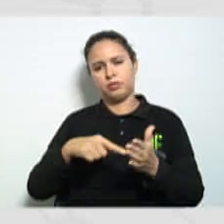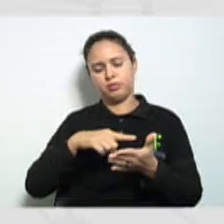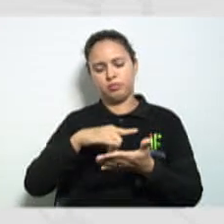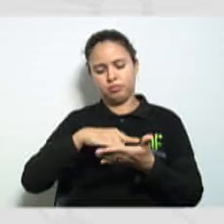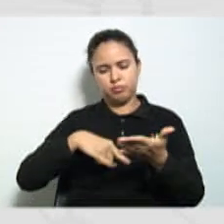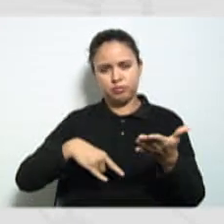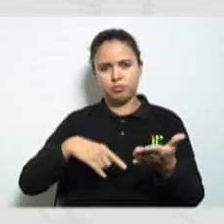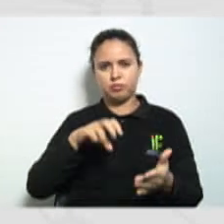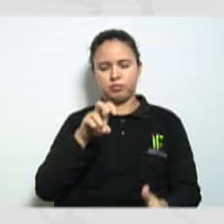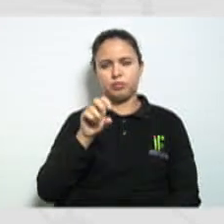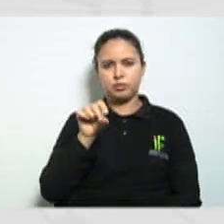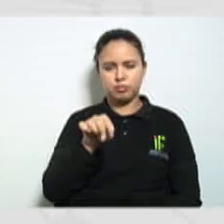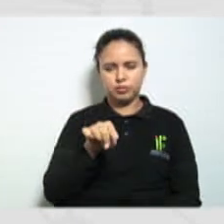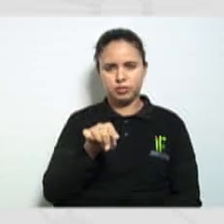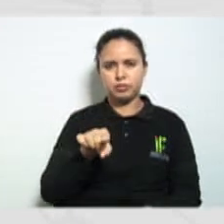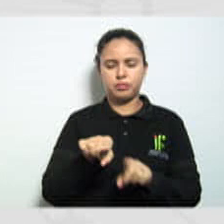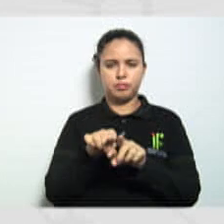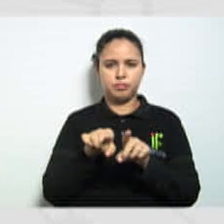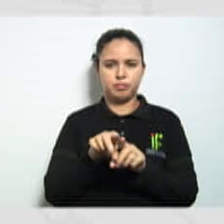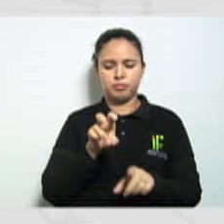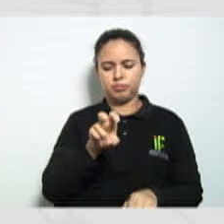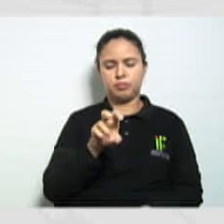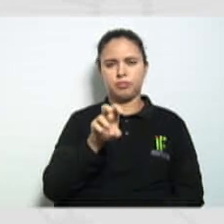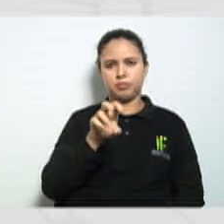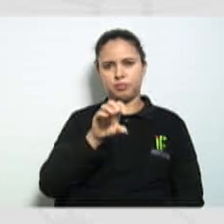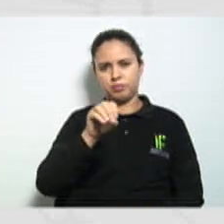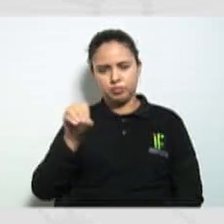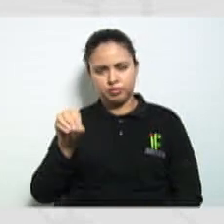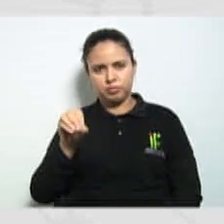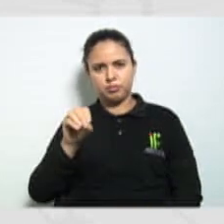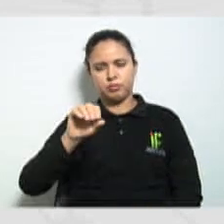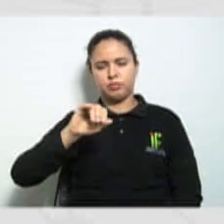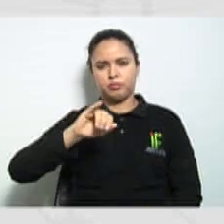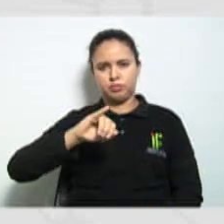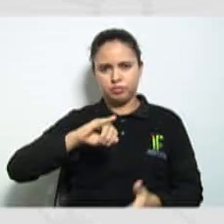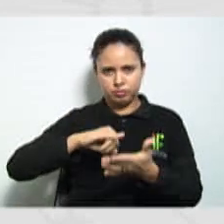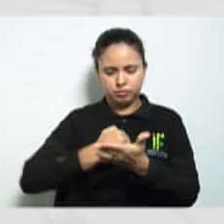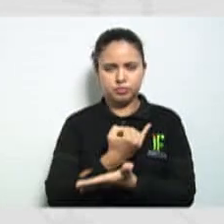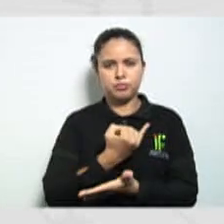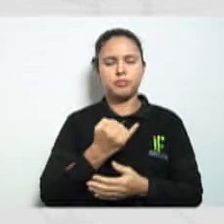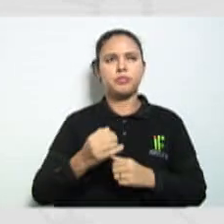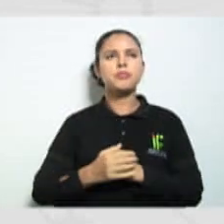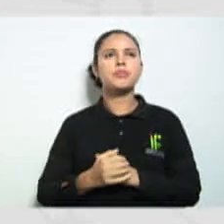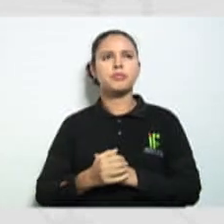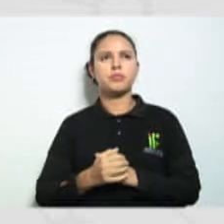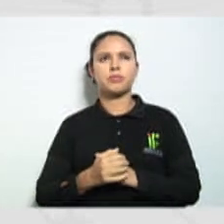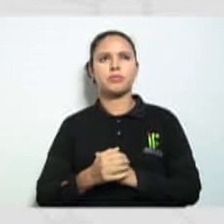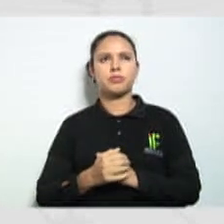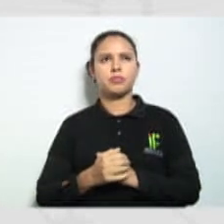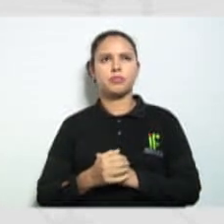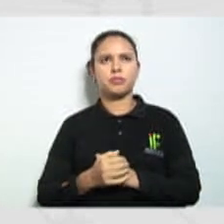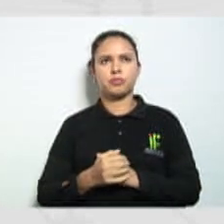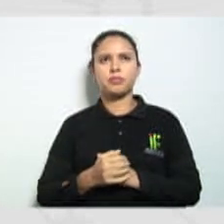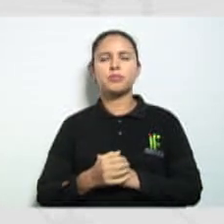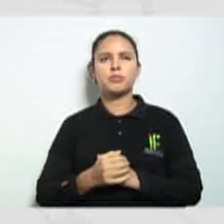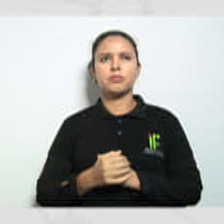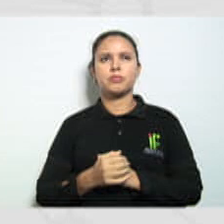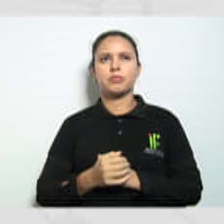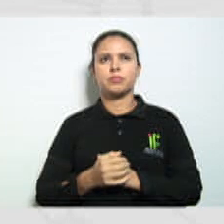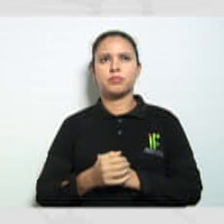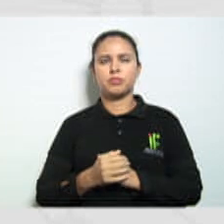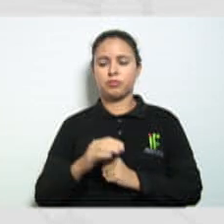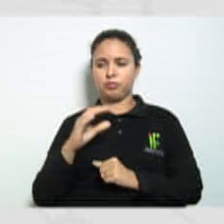R$5.500 de juros. Ok, então nós temos aqui recebimento créditos de clientes, olha aqui a conta